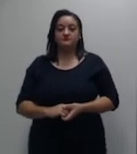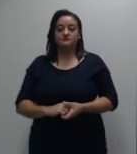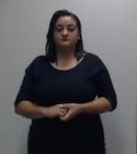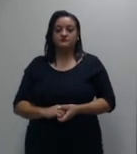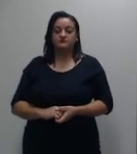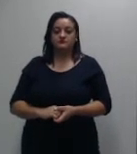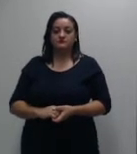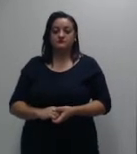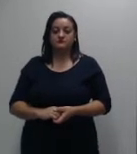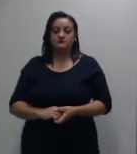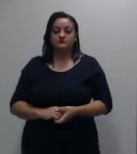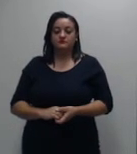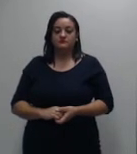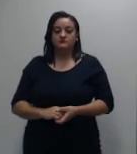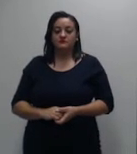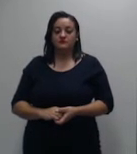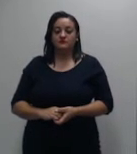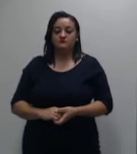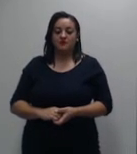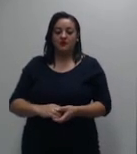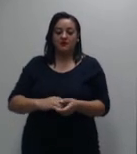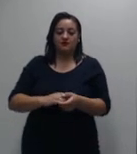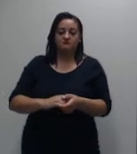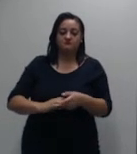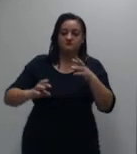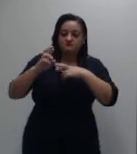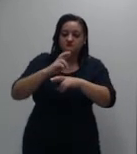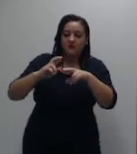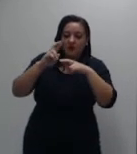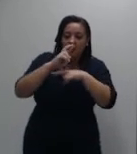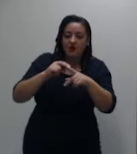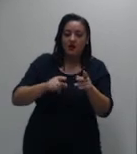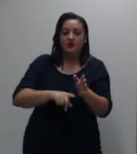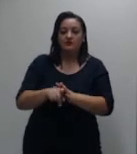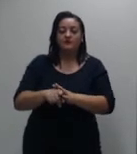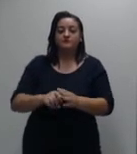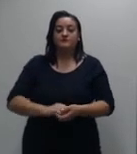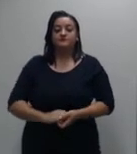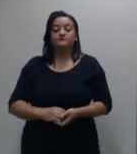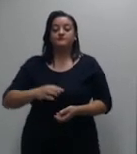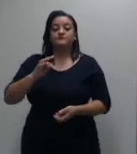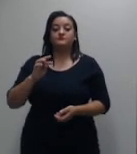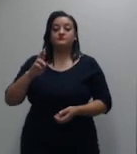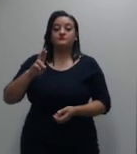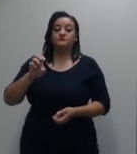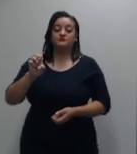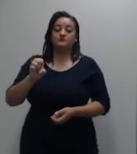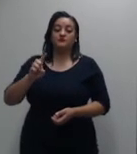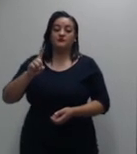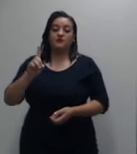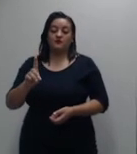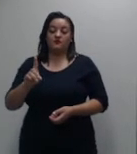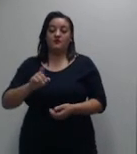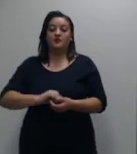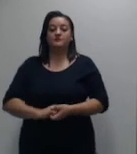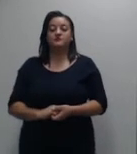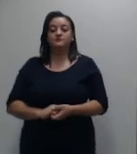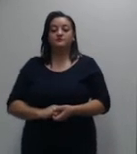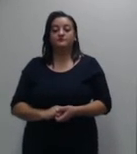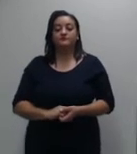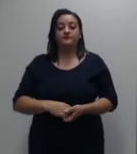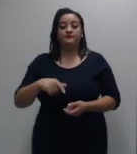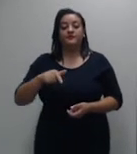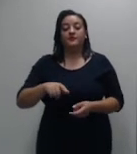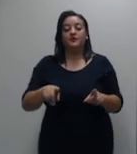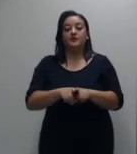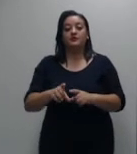onde é que tem onde é que tem o nome dele aqui eu sou advogado Fred Souza Didier Junior né esse aqui o